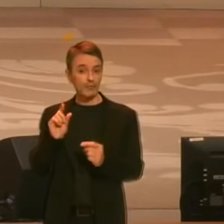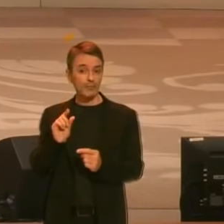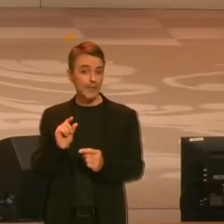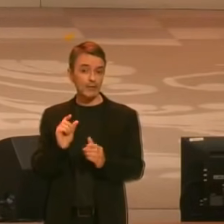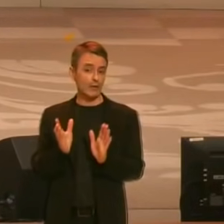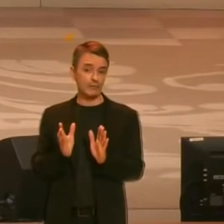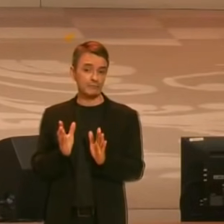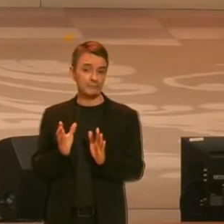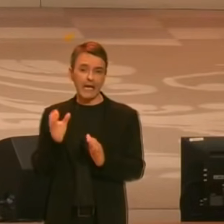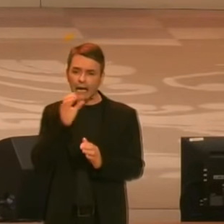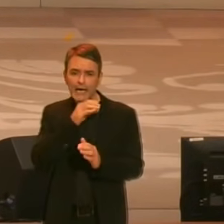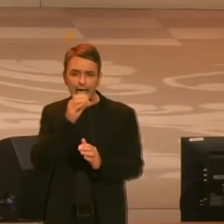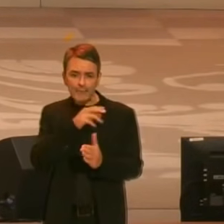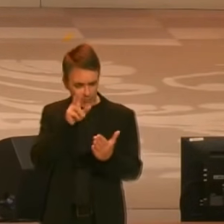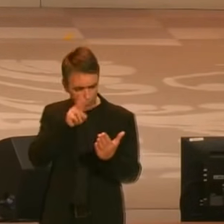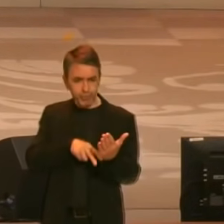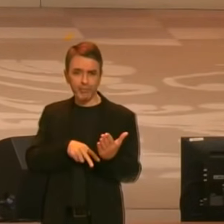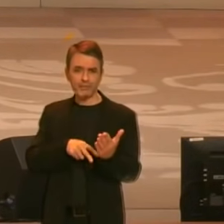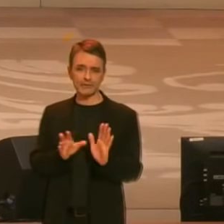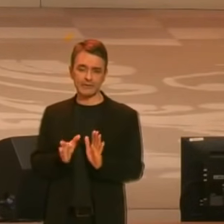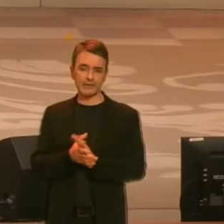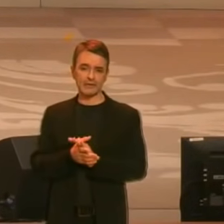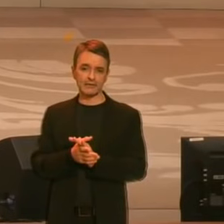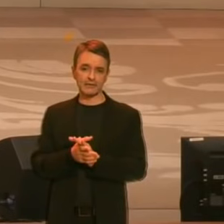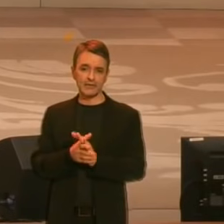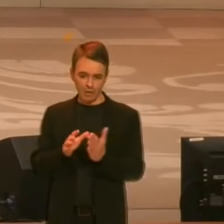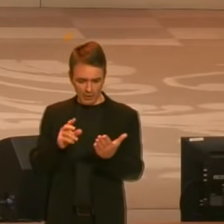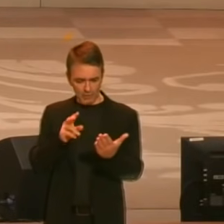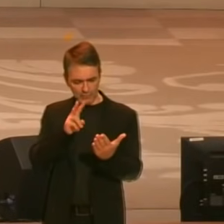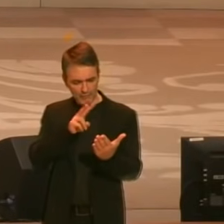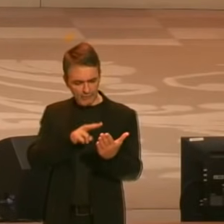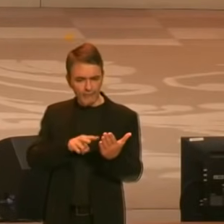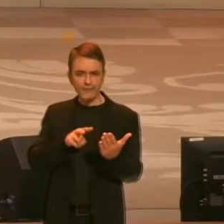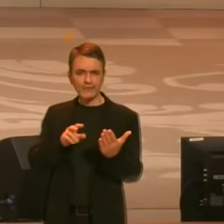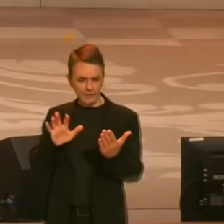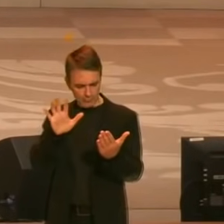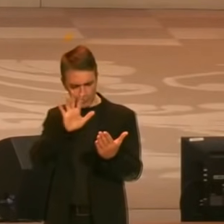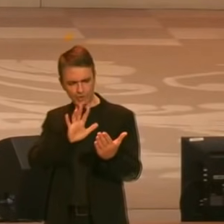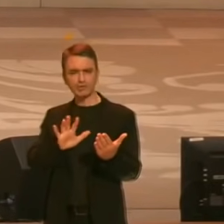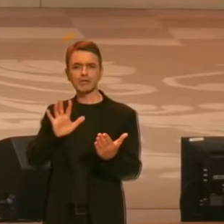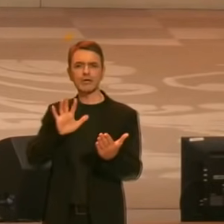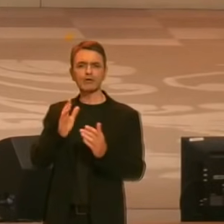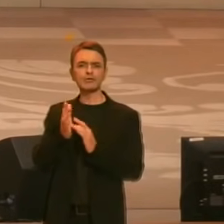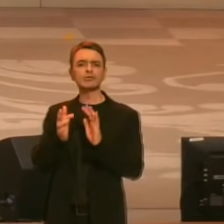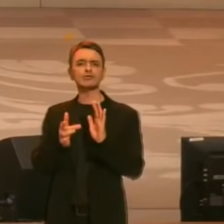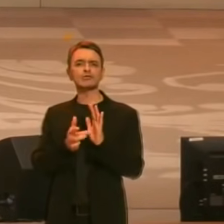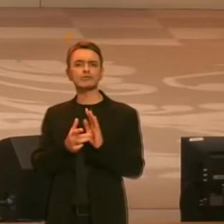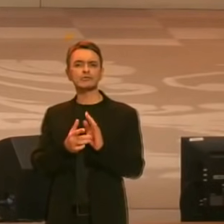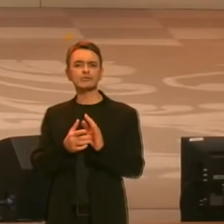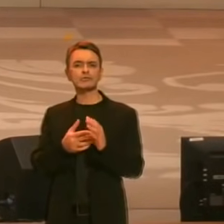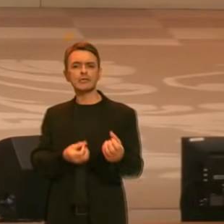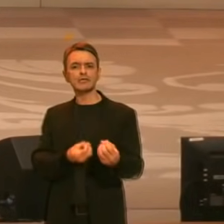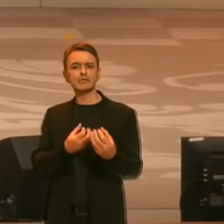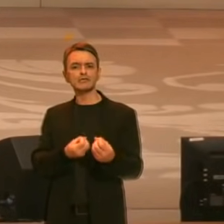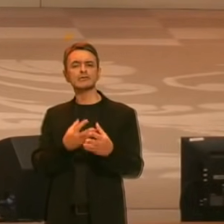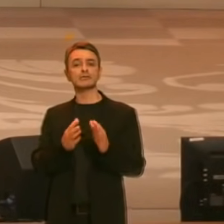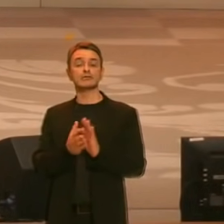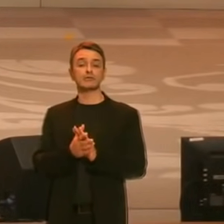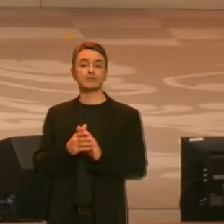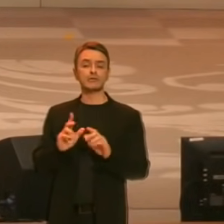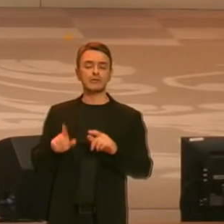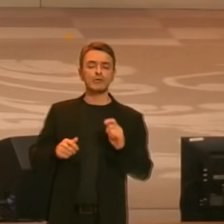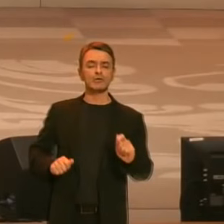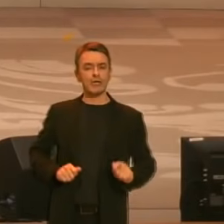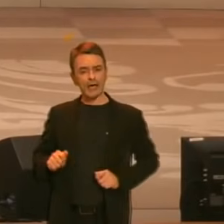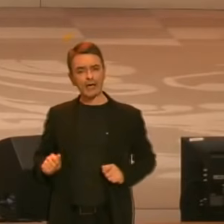rapidinho e você vai ter uma visão panorâmica do que Jesus falou e ensinou. Depois você vai pular para o livro de